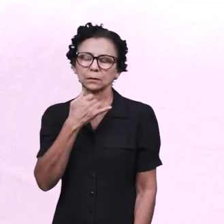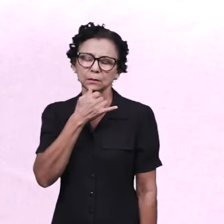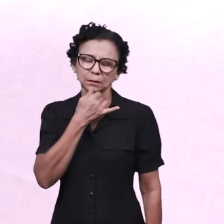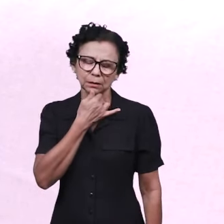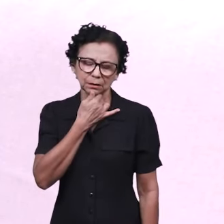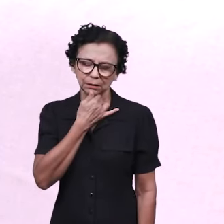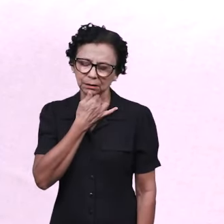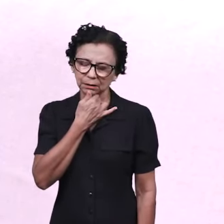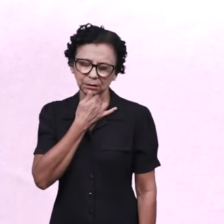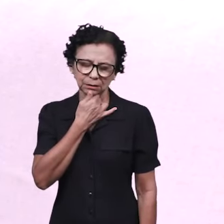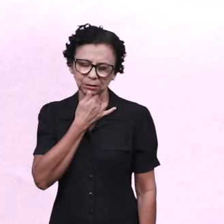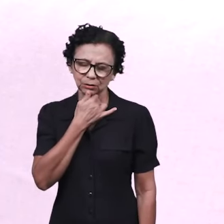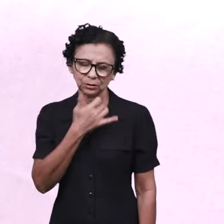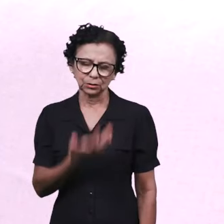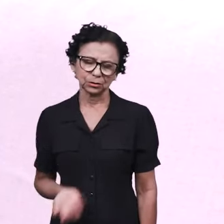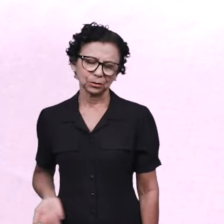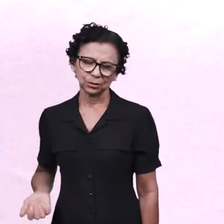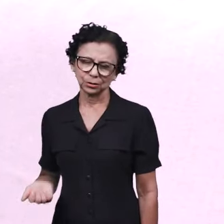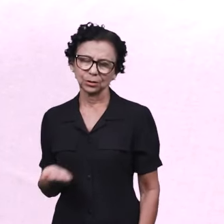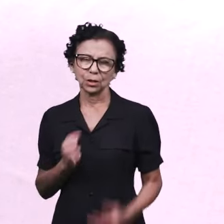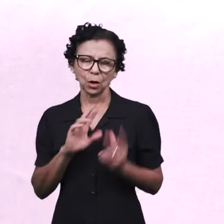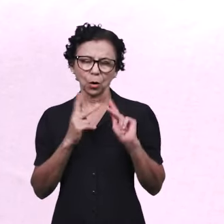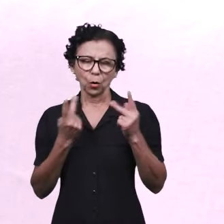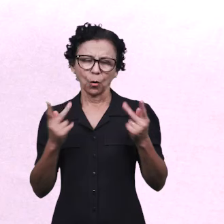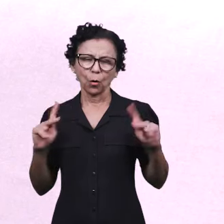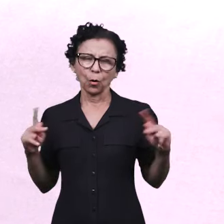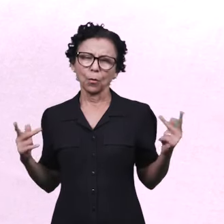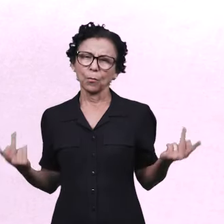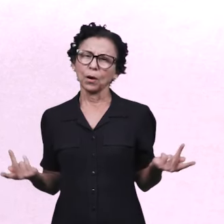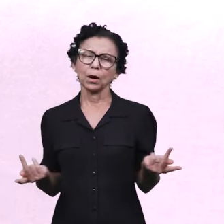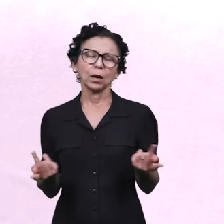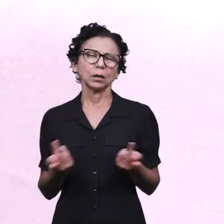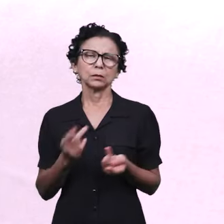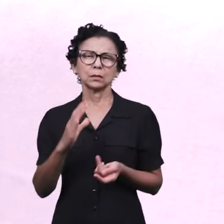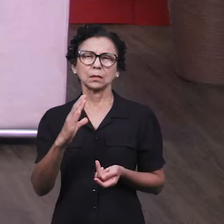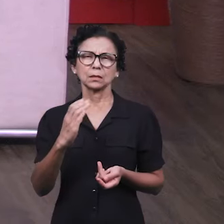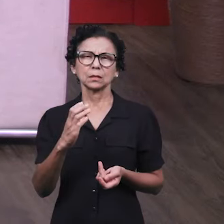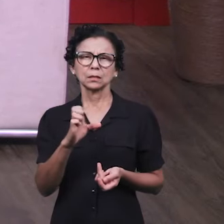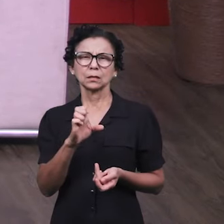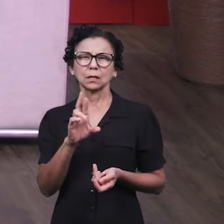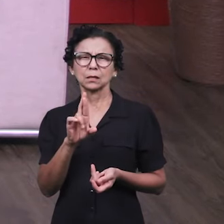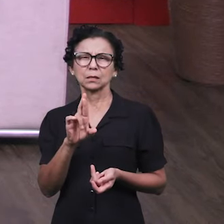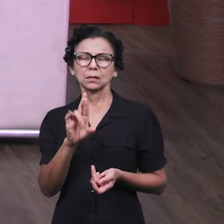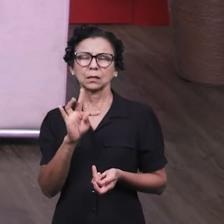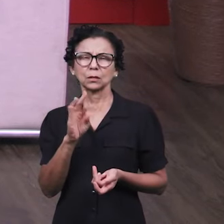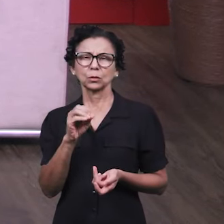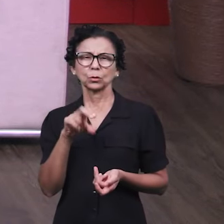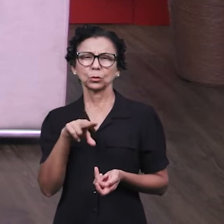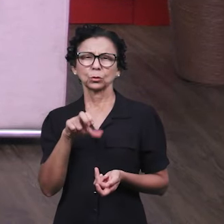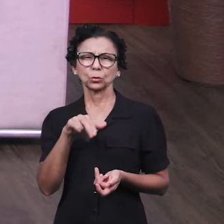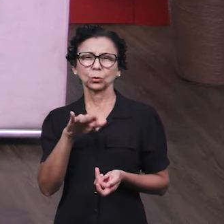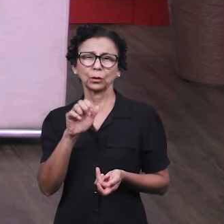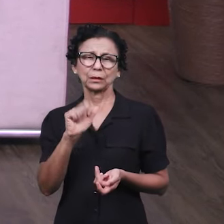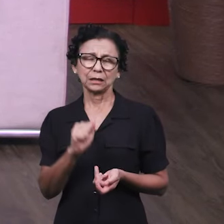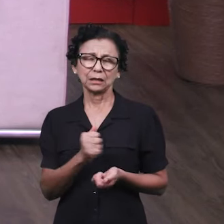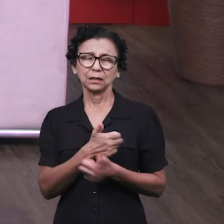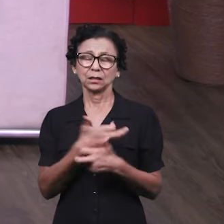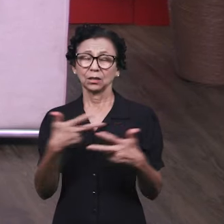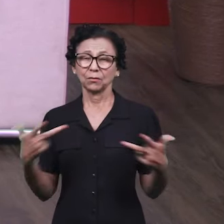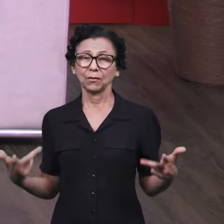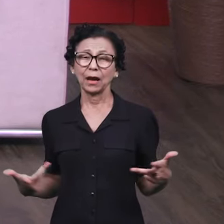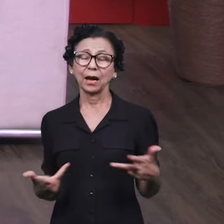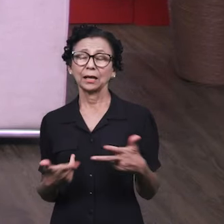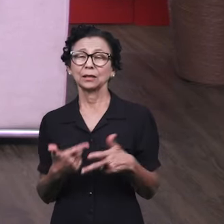triste né quando eu não tenho hormônios como por exemplo serotonina né e dopamina e em quantidade